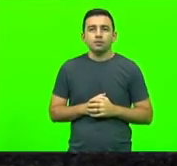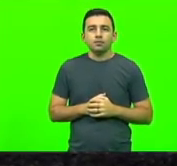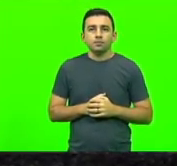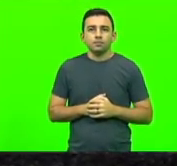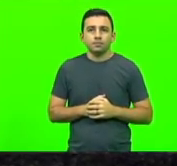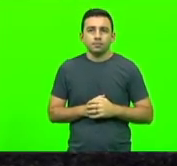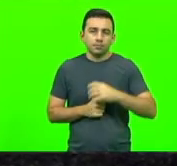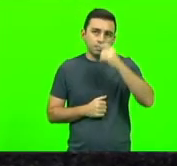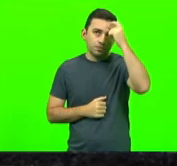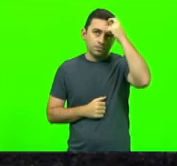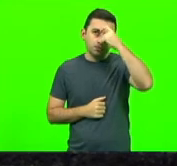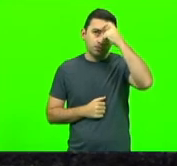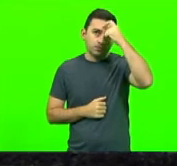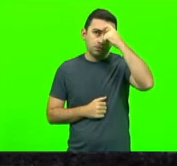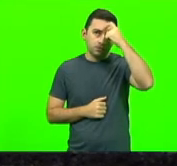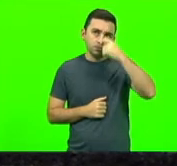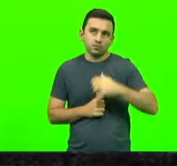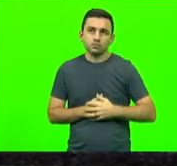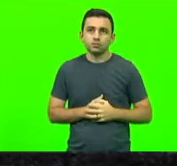Maurício e depois